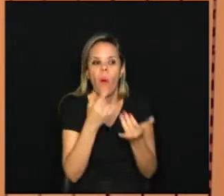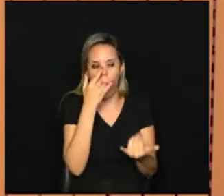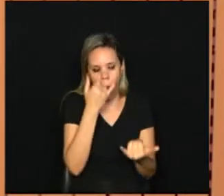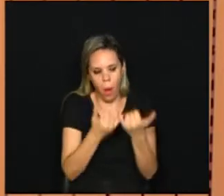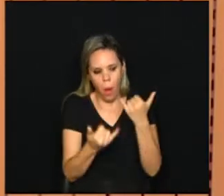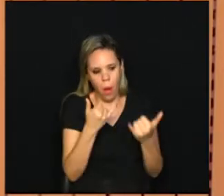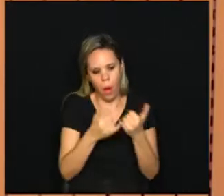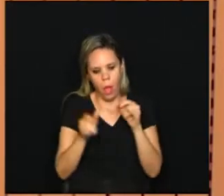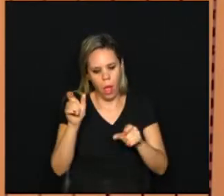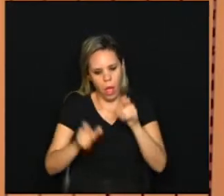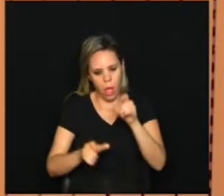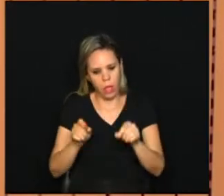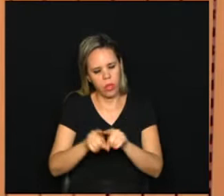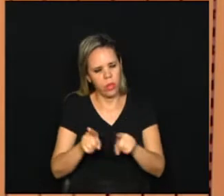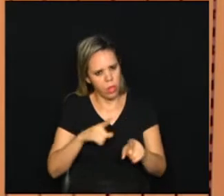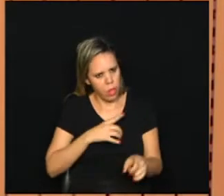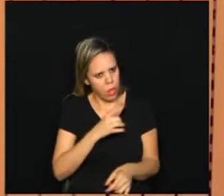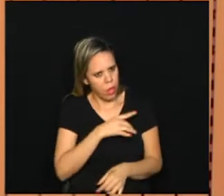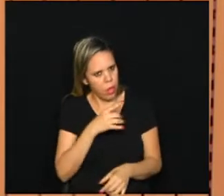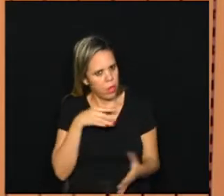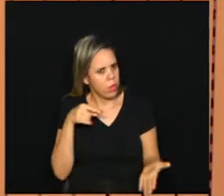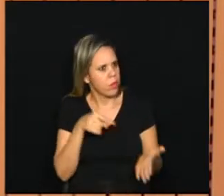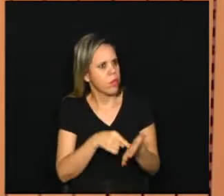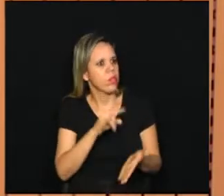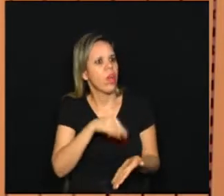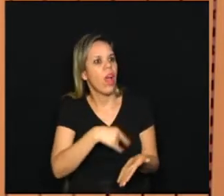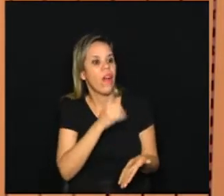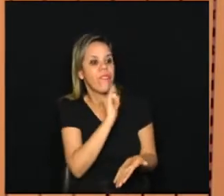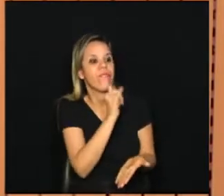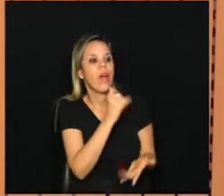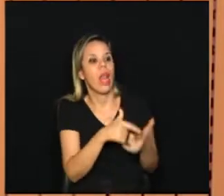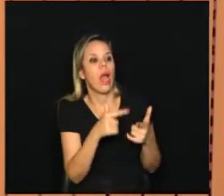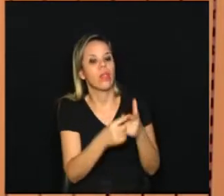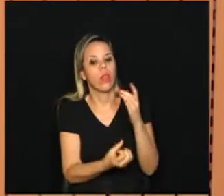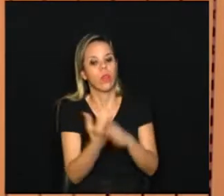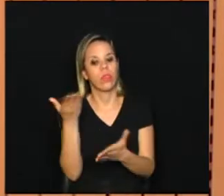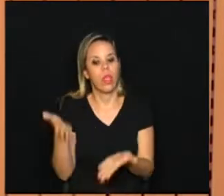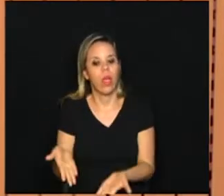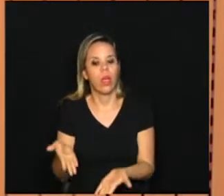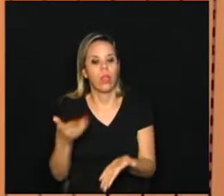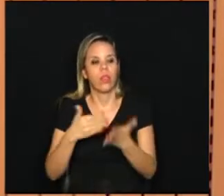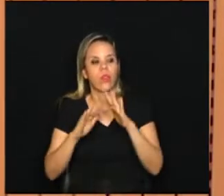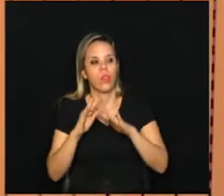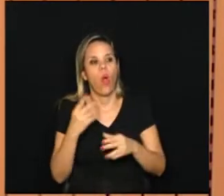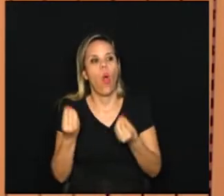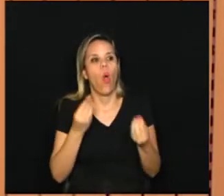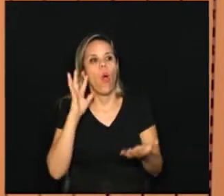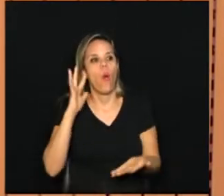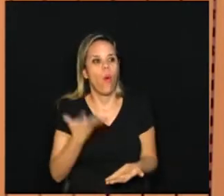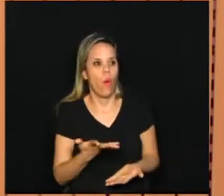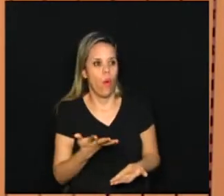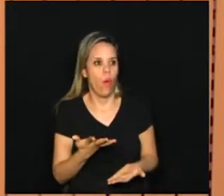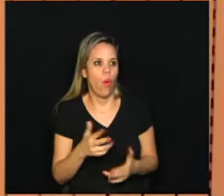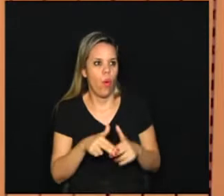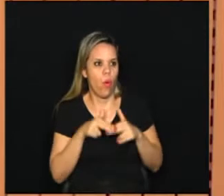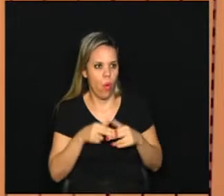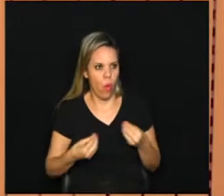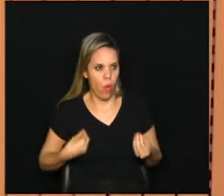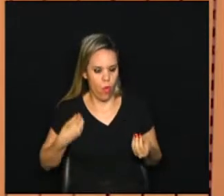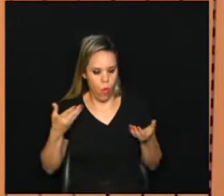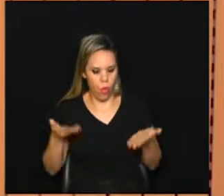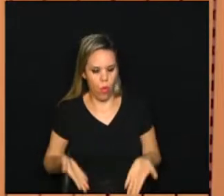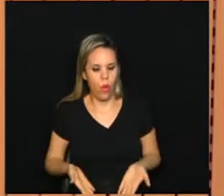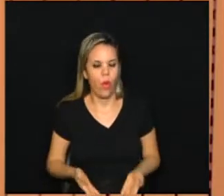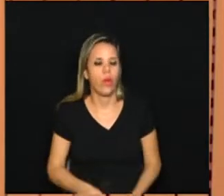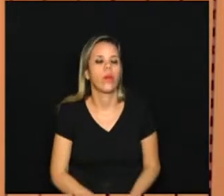as pessoas têm medo de denunciar, medo de falar. Como que a gente resolve isso? Por isso que a gente está aqui hoje,